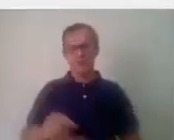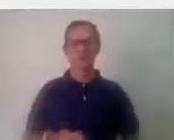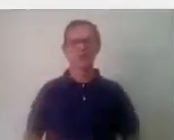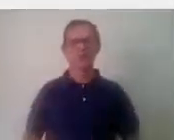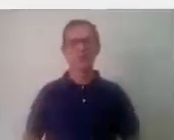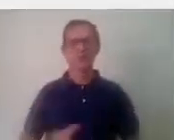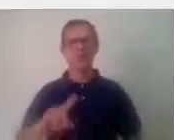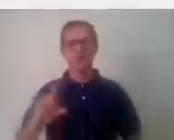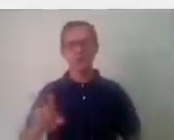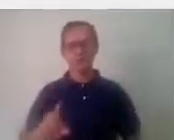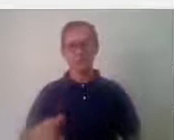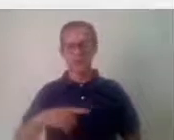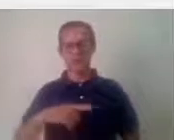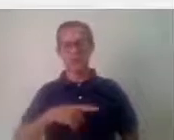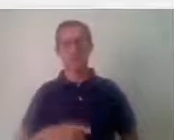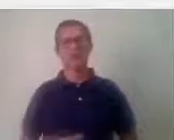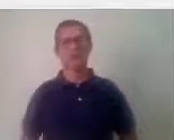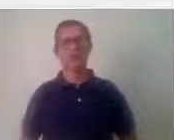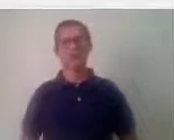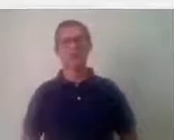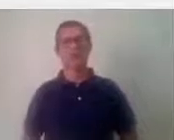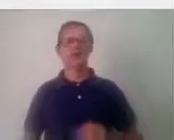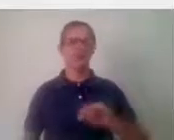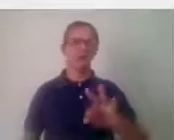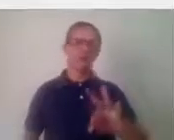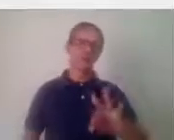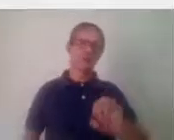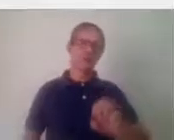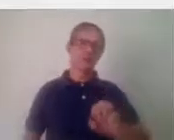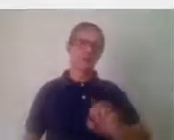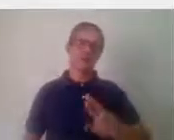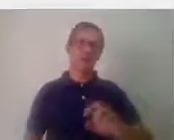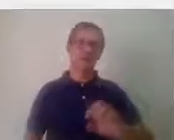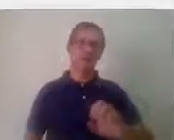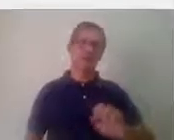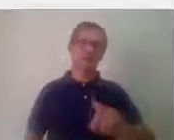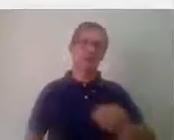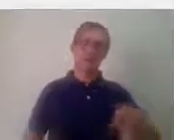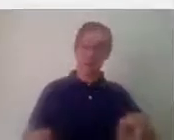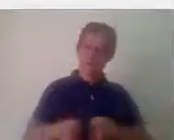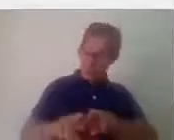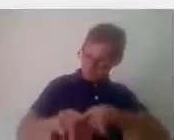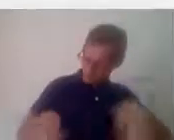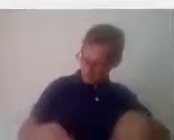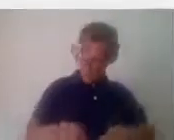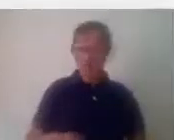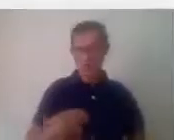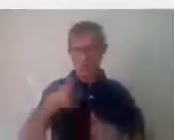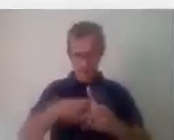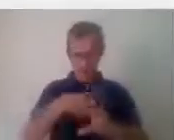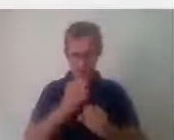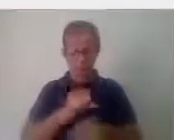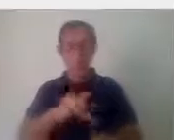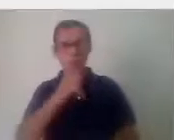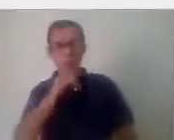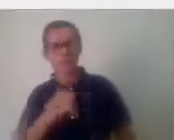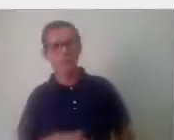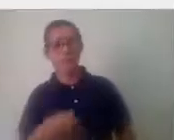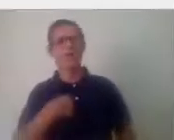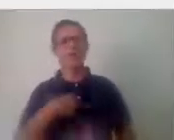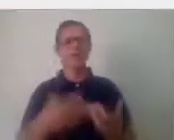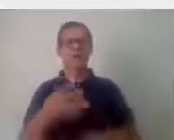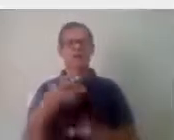as integrais que nós chamamos de iteradas. Nós temos diferentes possibilidades. Por exemplo, eu